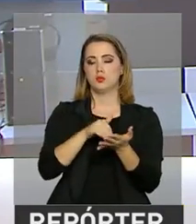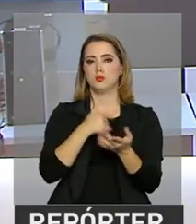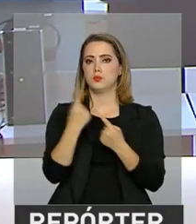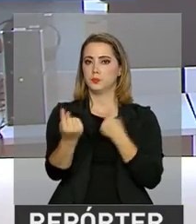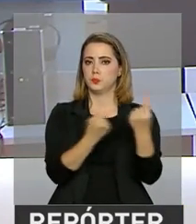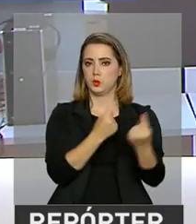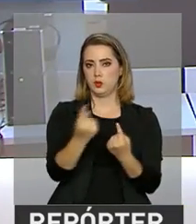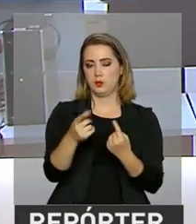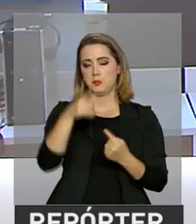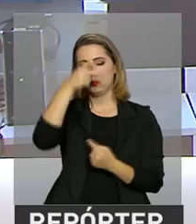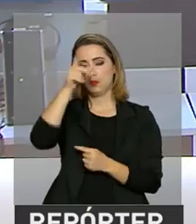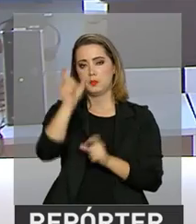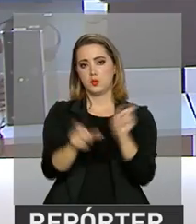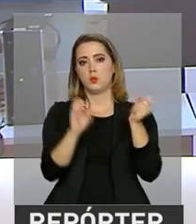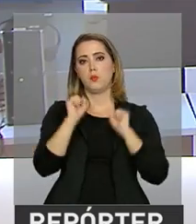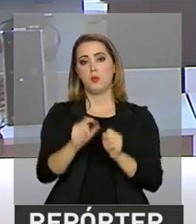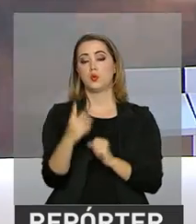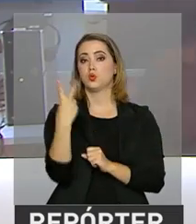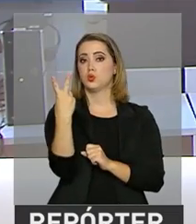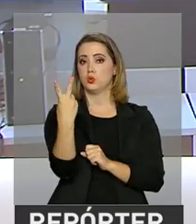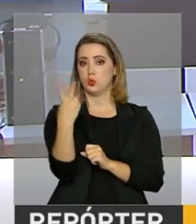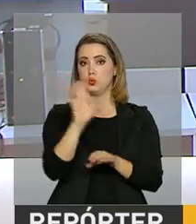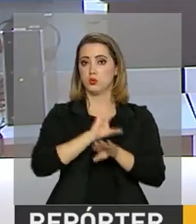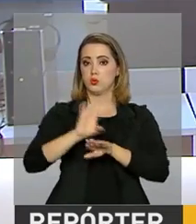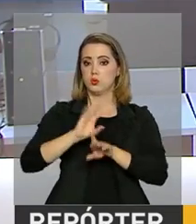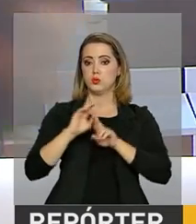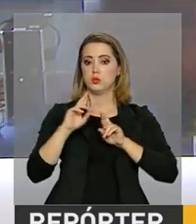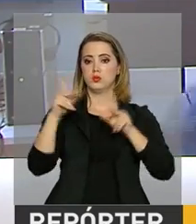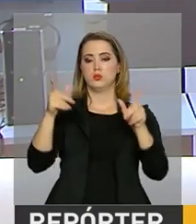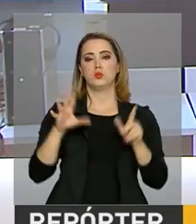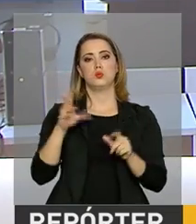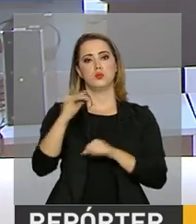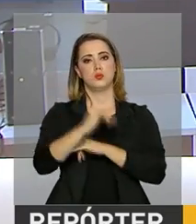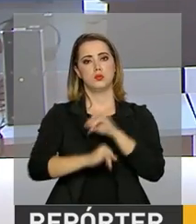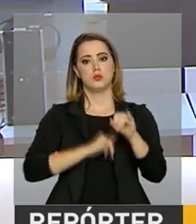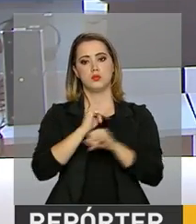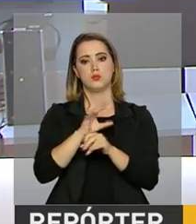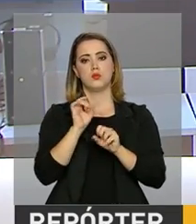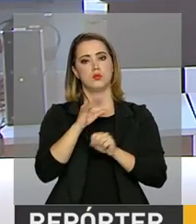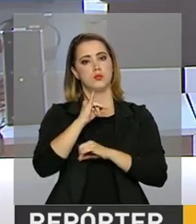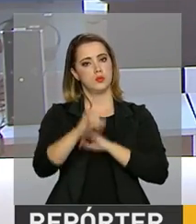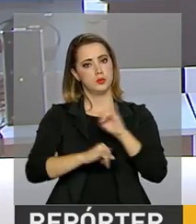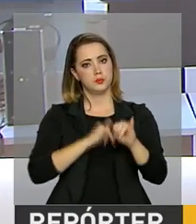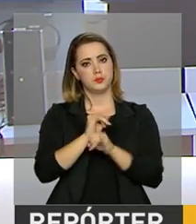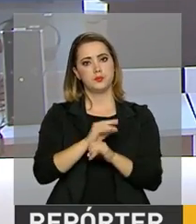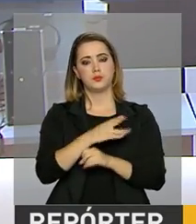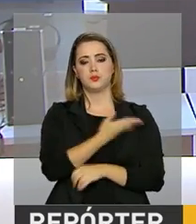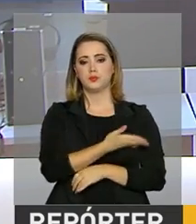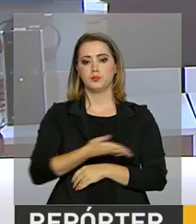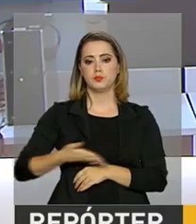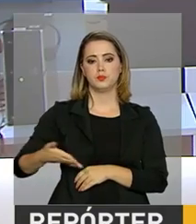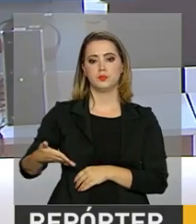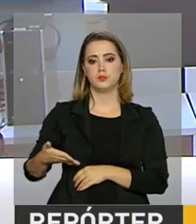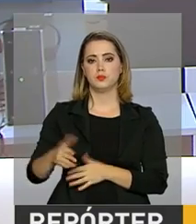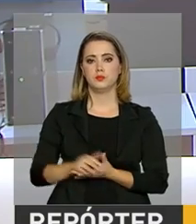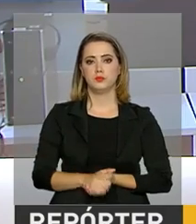candidato pode escolher até duas opções de curso para todas as informações basta acessar o site